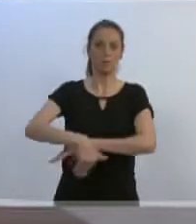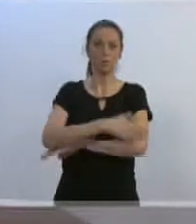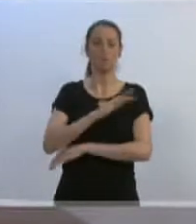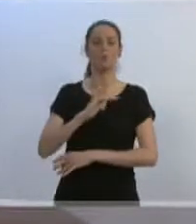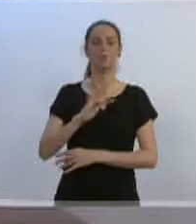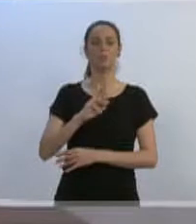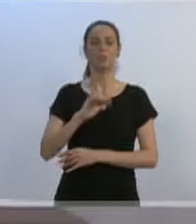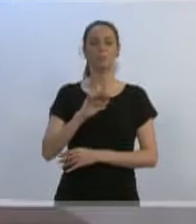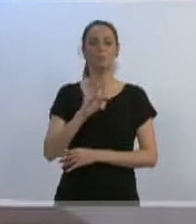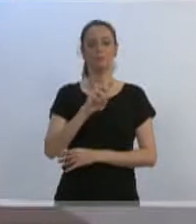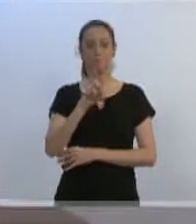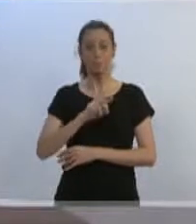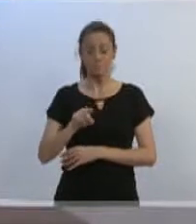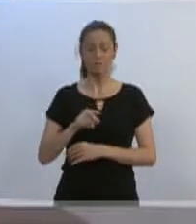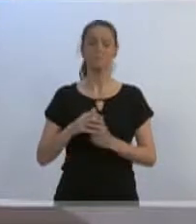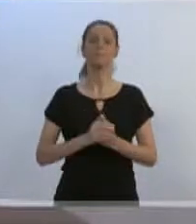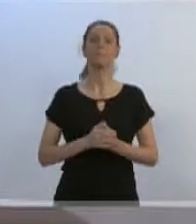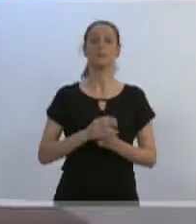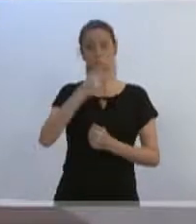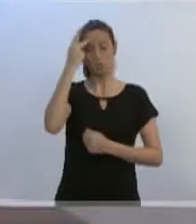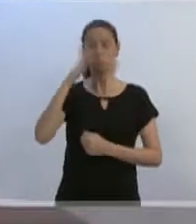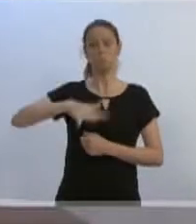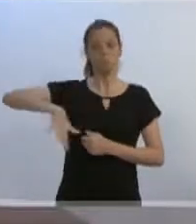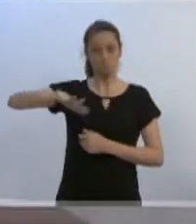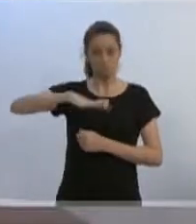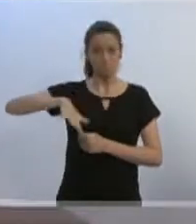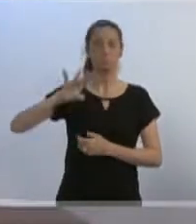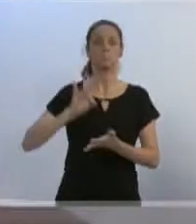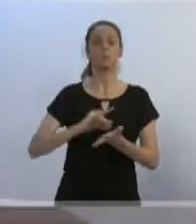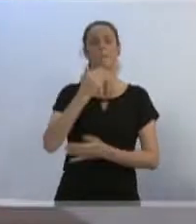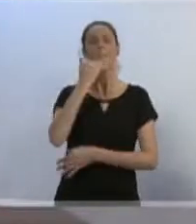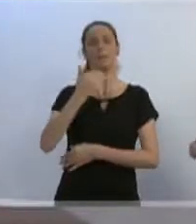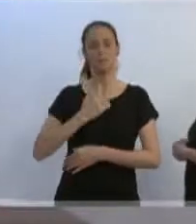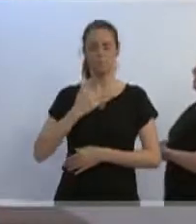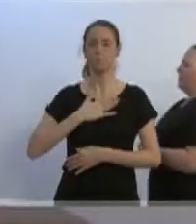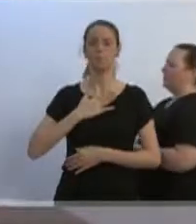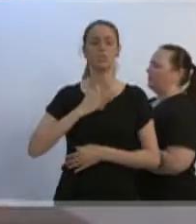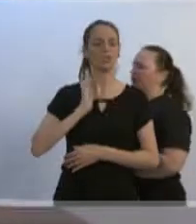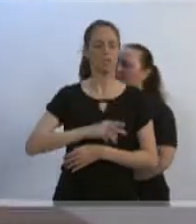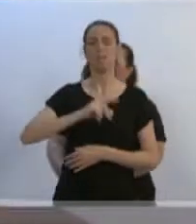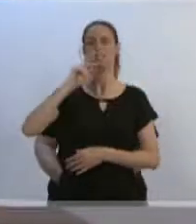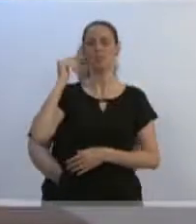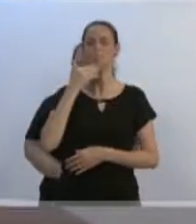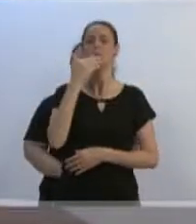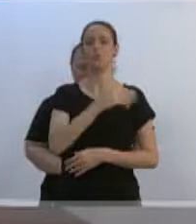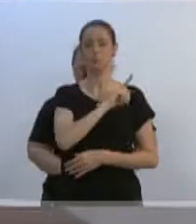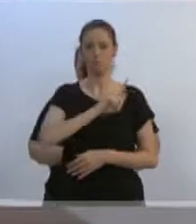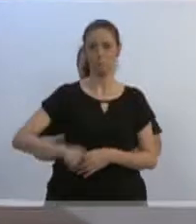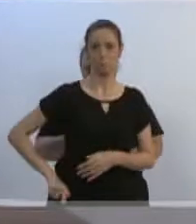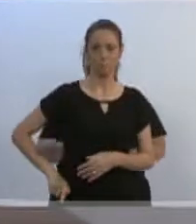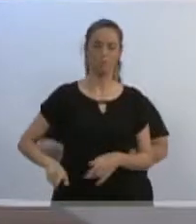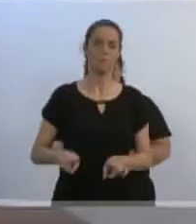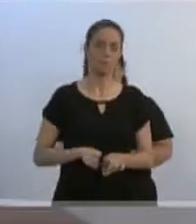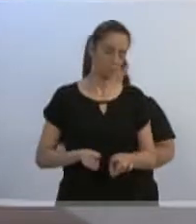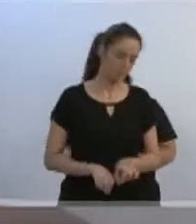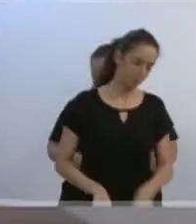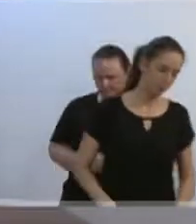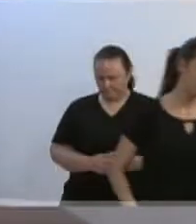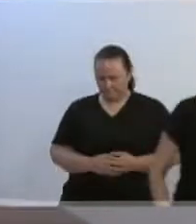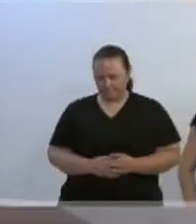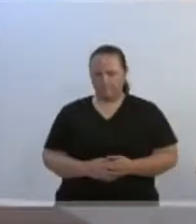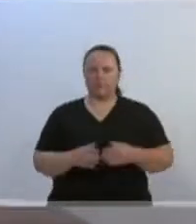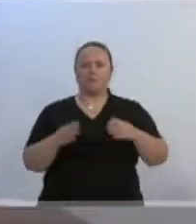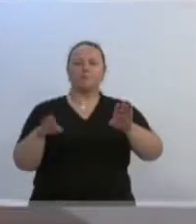e o pessoal pediu pra mim já vem pedido do governo a implantação do portal da segurança àquela